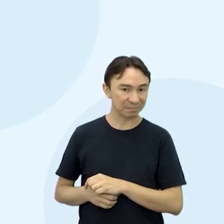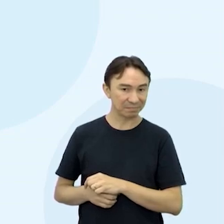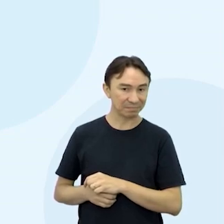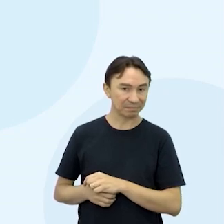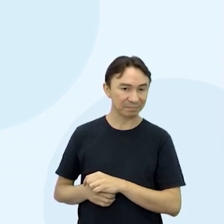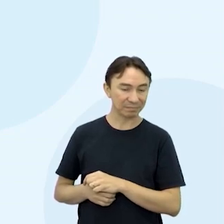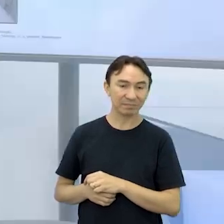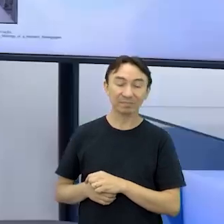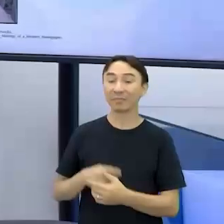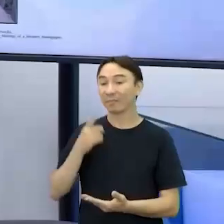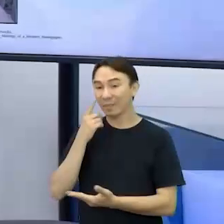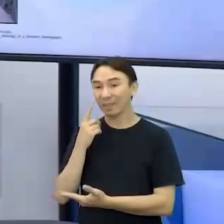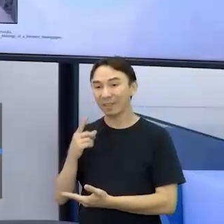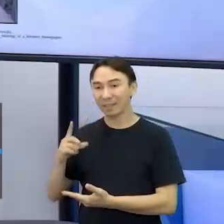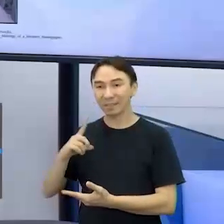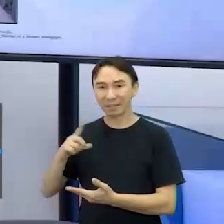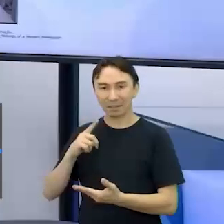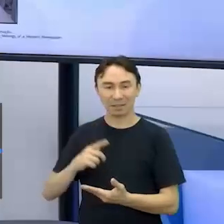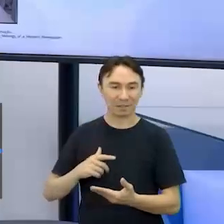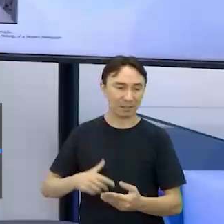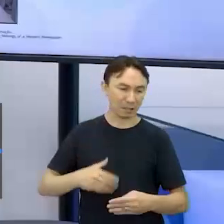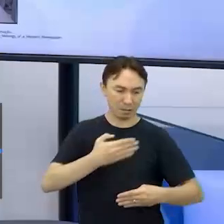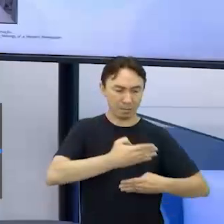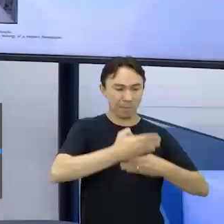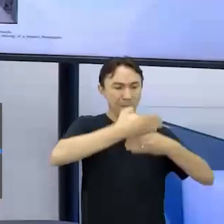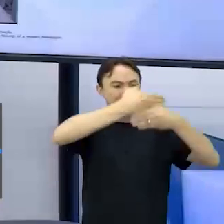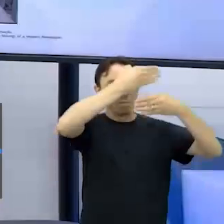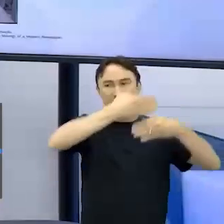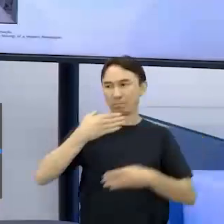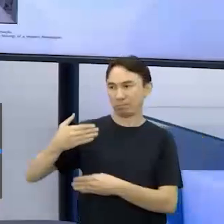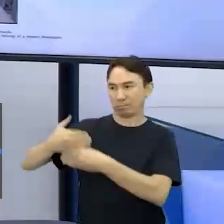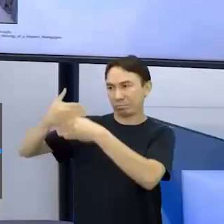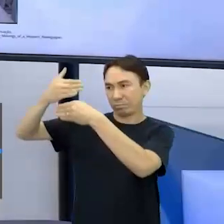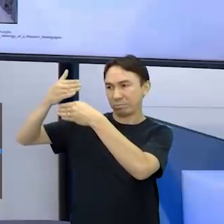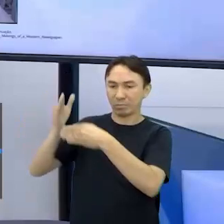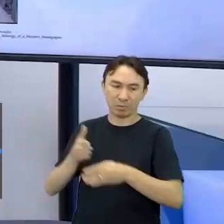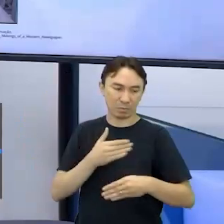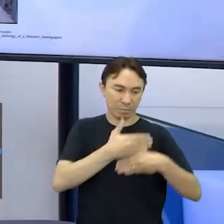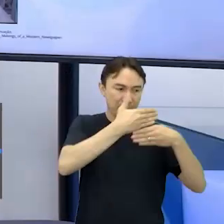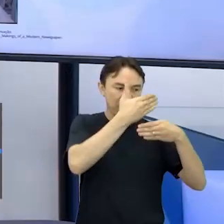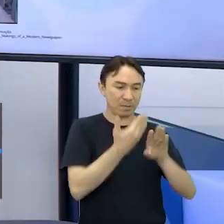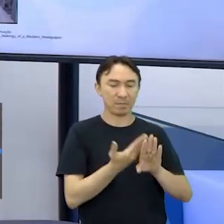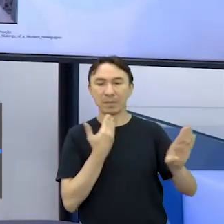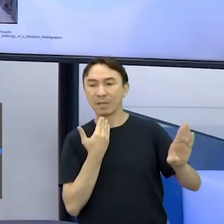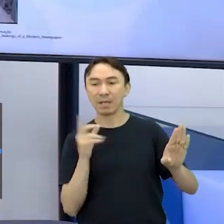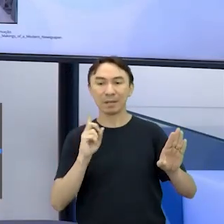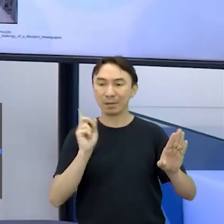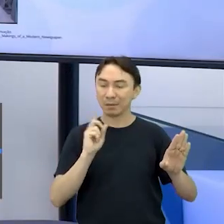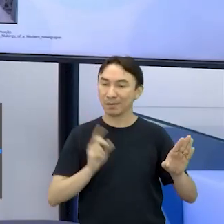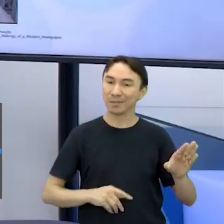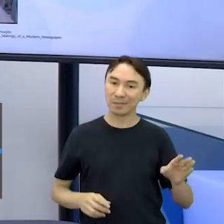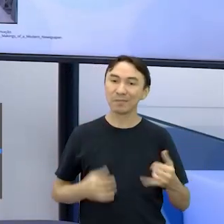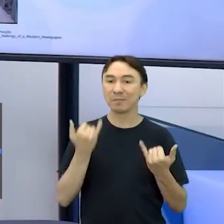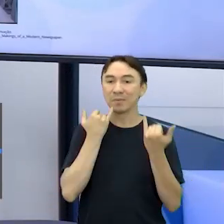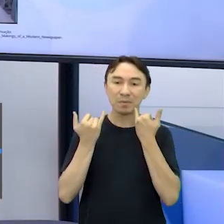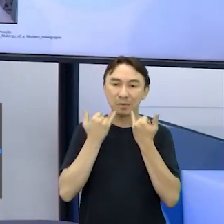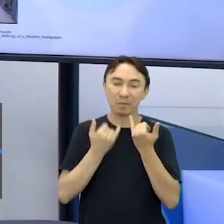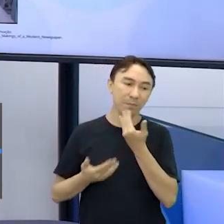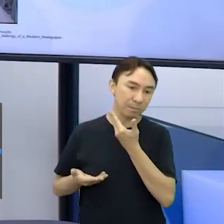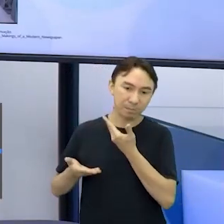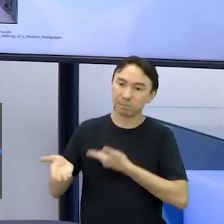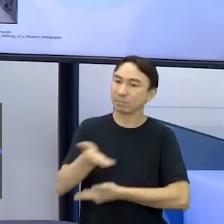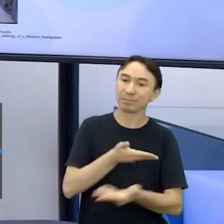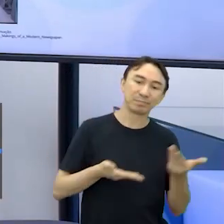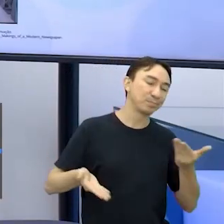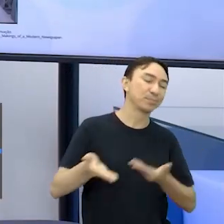O fato de não haver paredes ajuda a informação circular mesmo dentro do jornal. Hoje